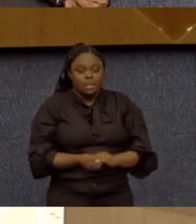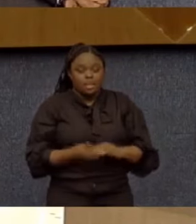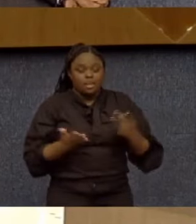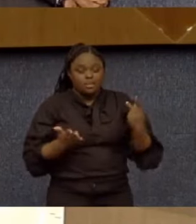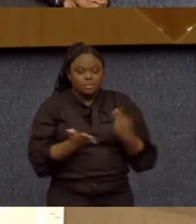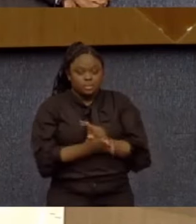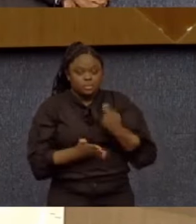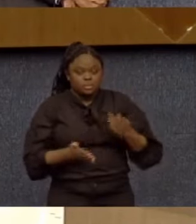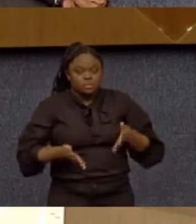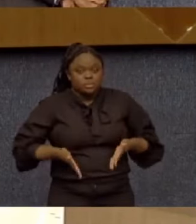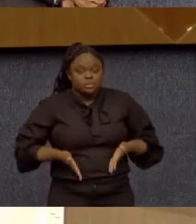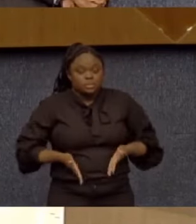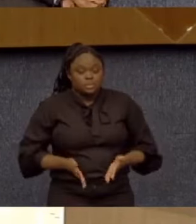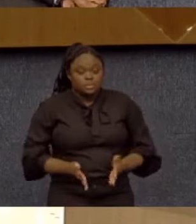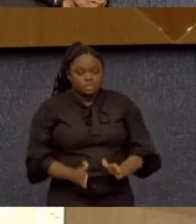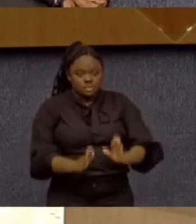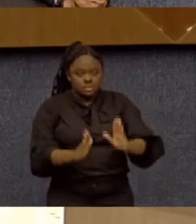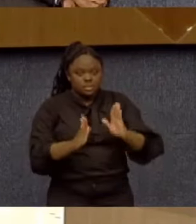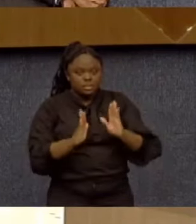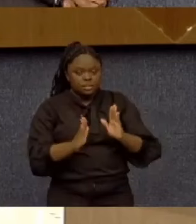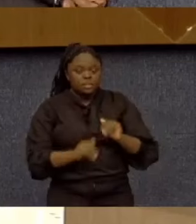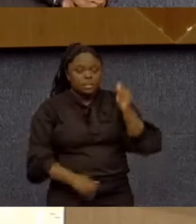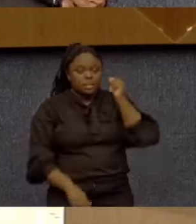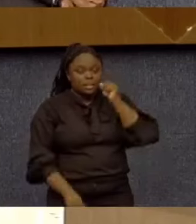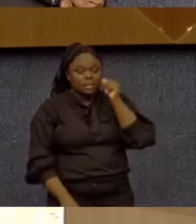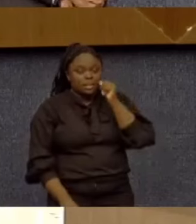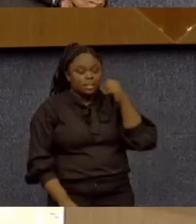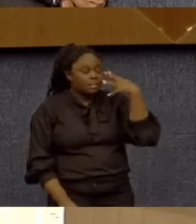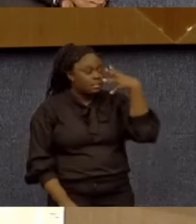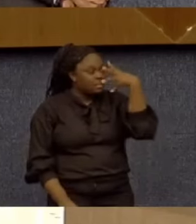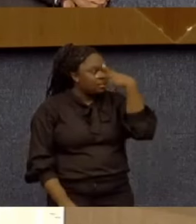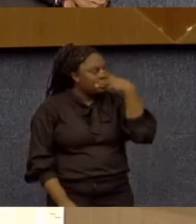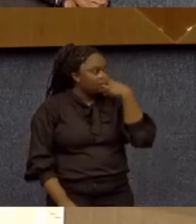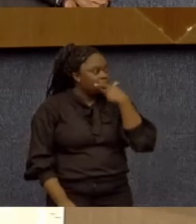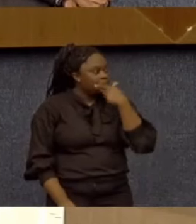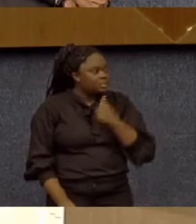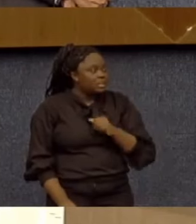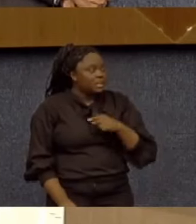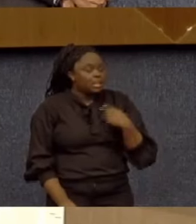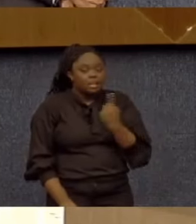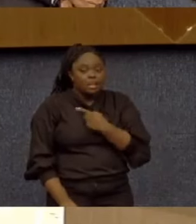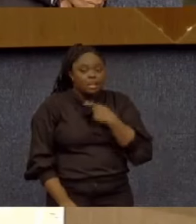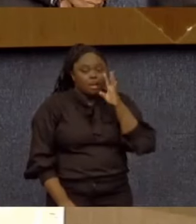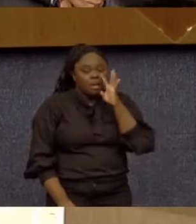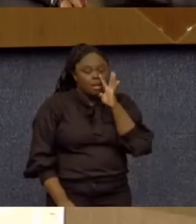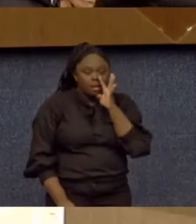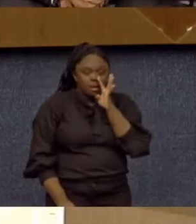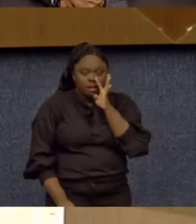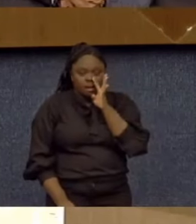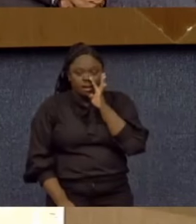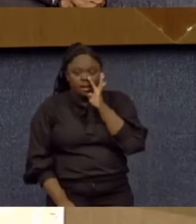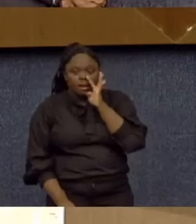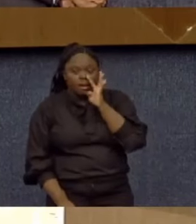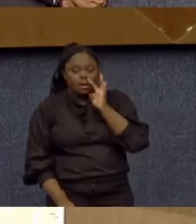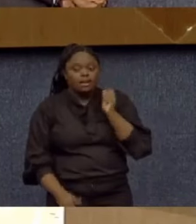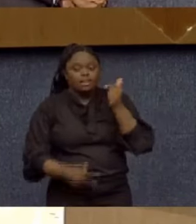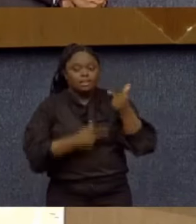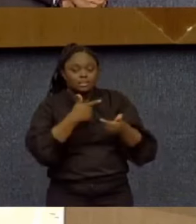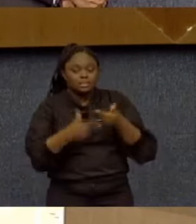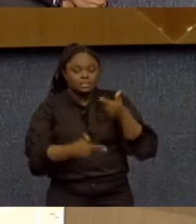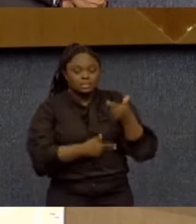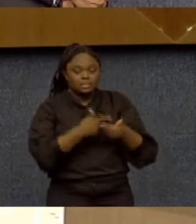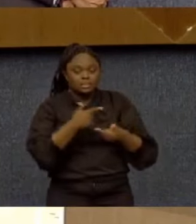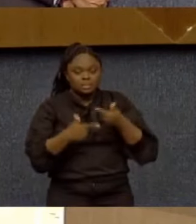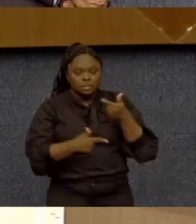aconteceu o nascimento dessa menina linda, que a gente admira, que